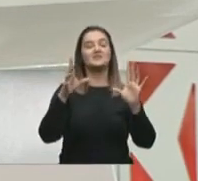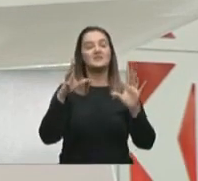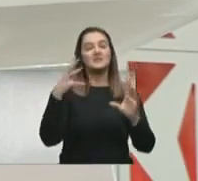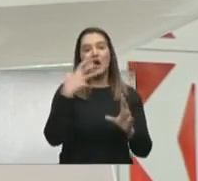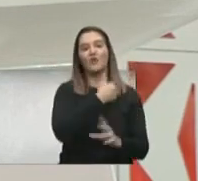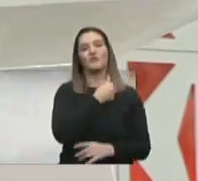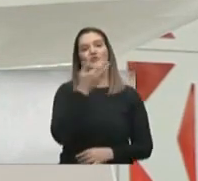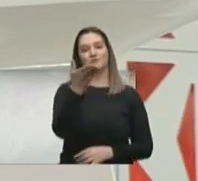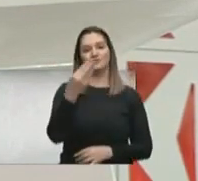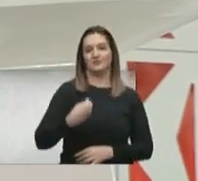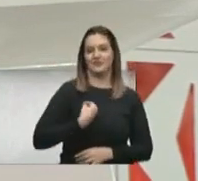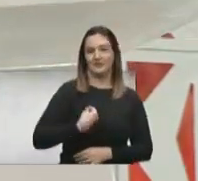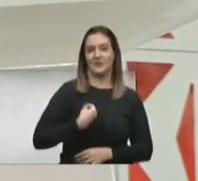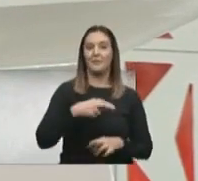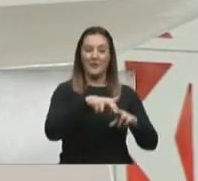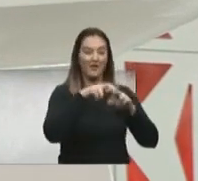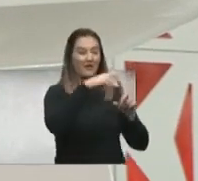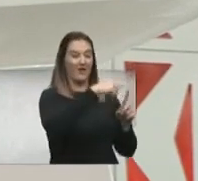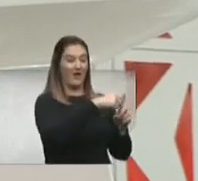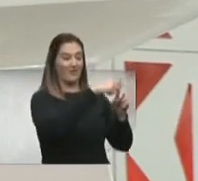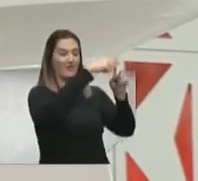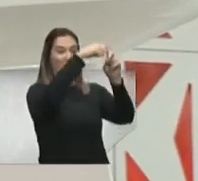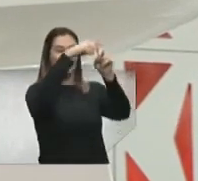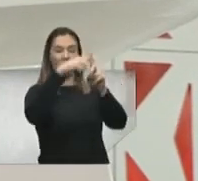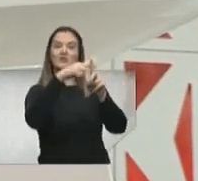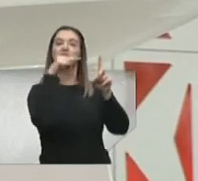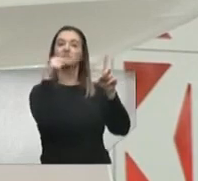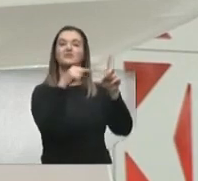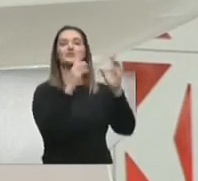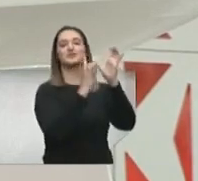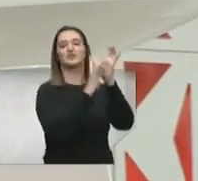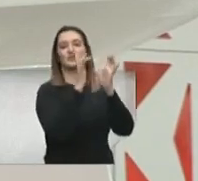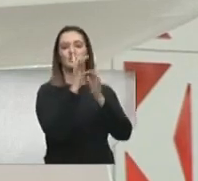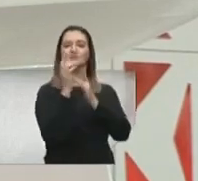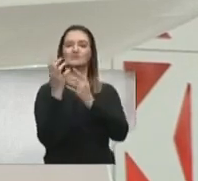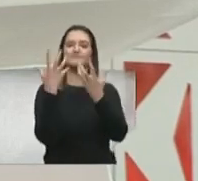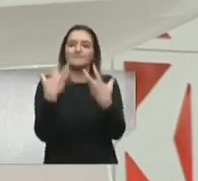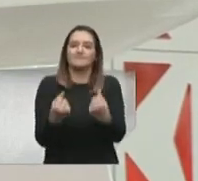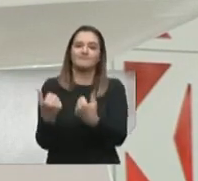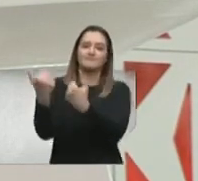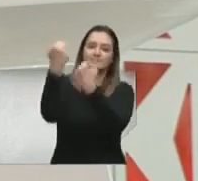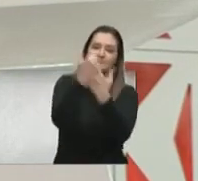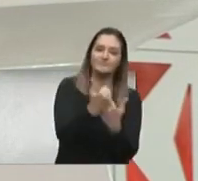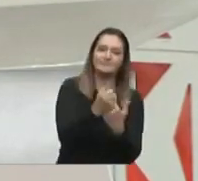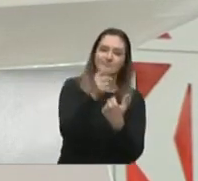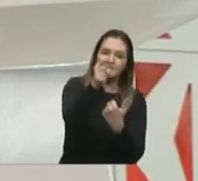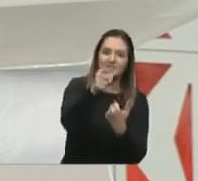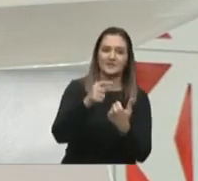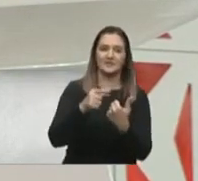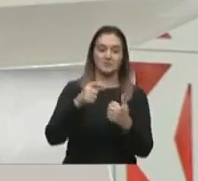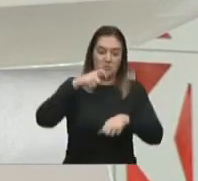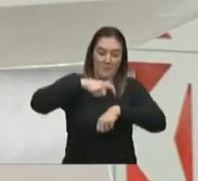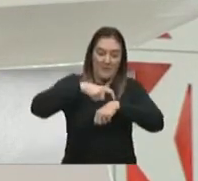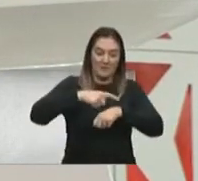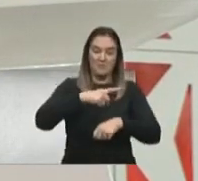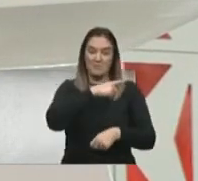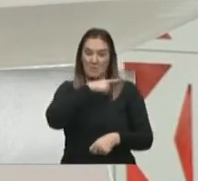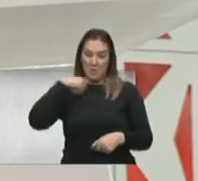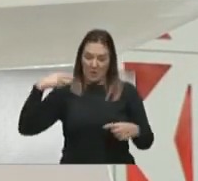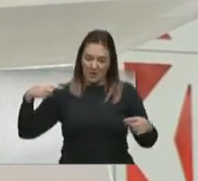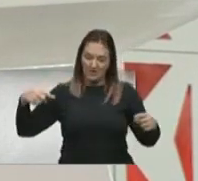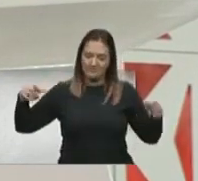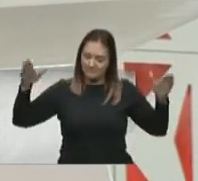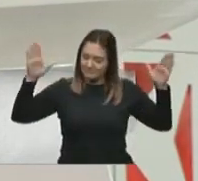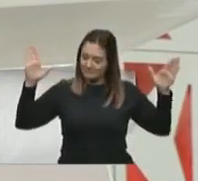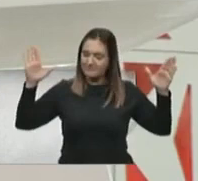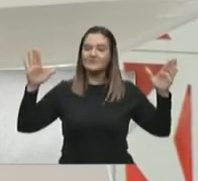ali no Calvário que Jesus tornou-se o nosso substituto. Foi aquele que, ao morrer na cruz,